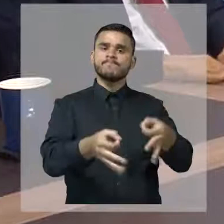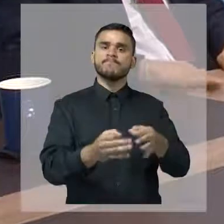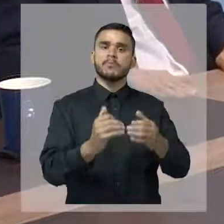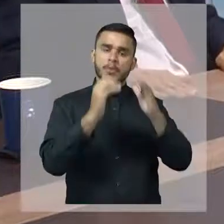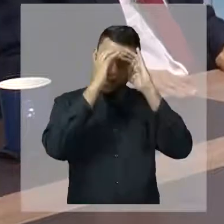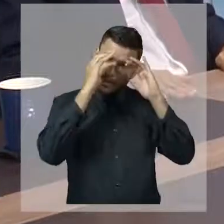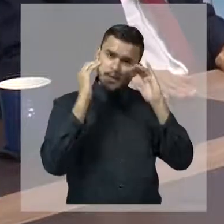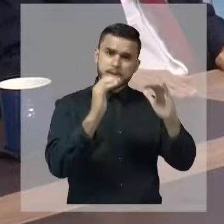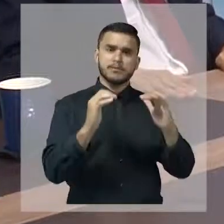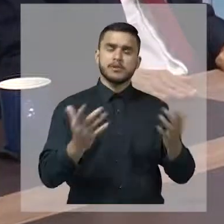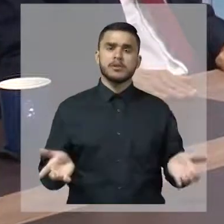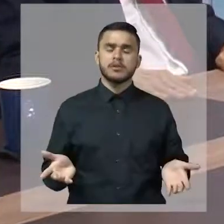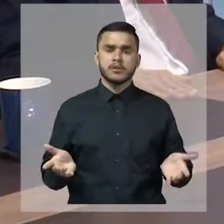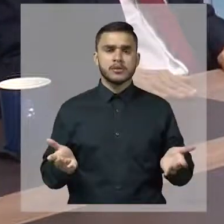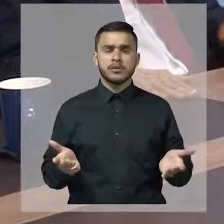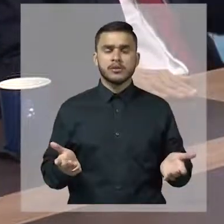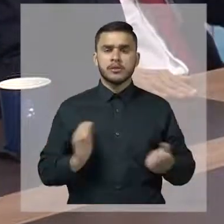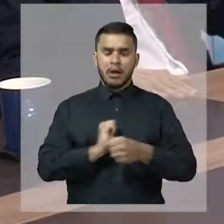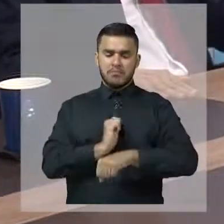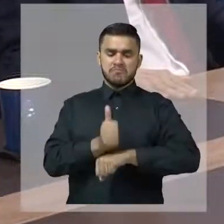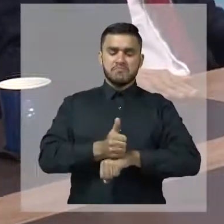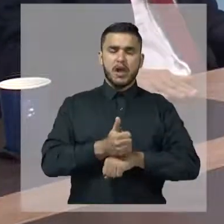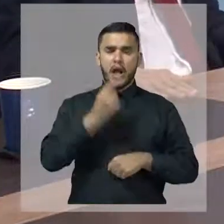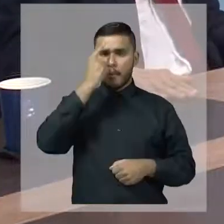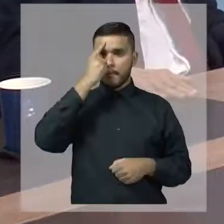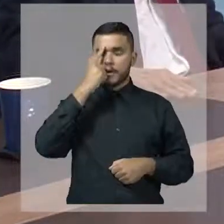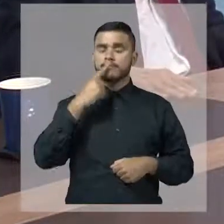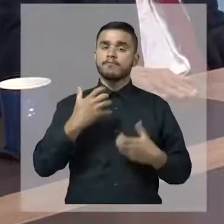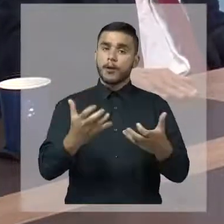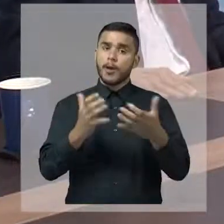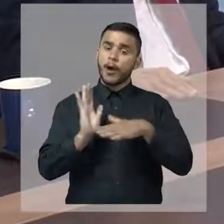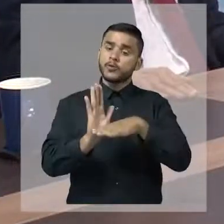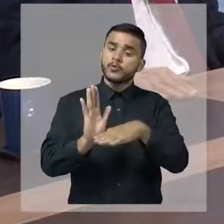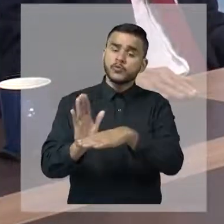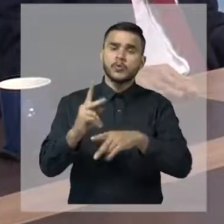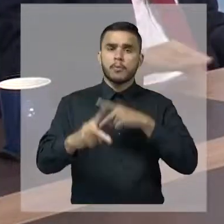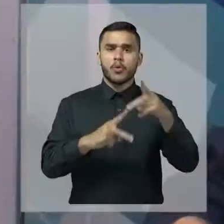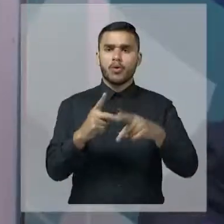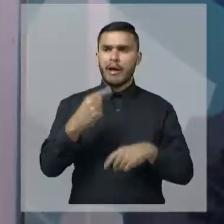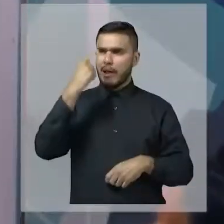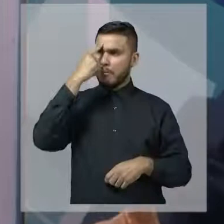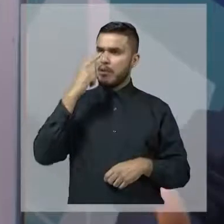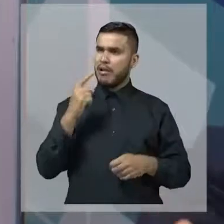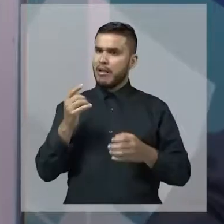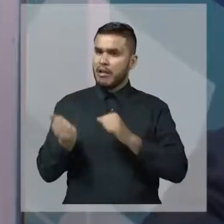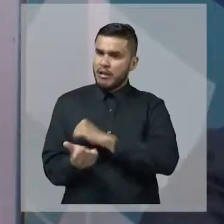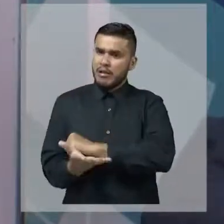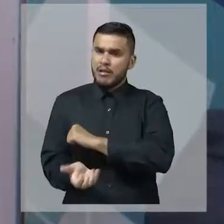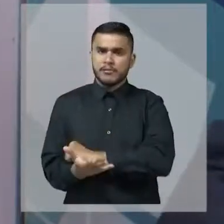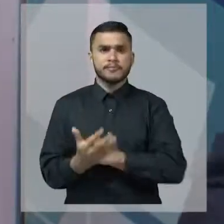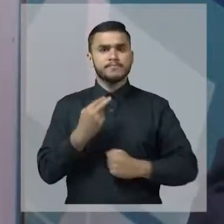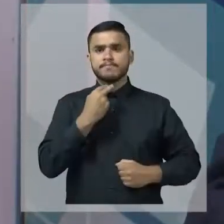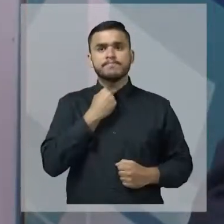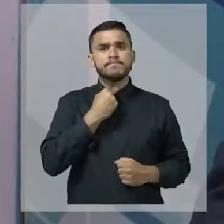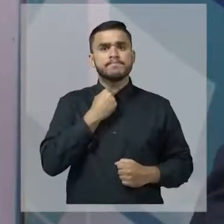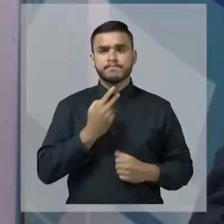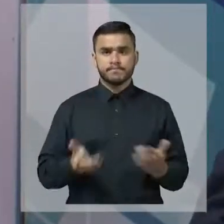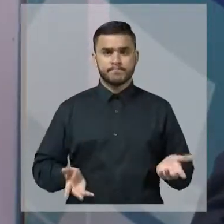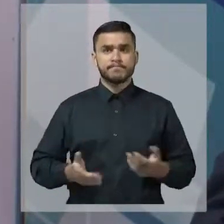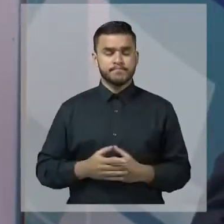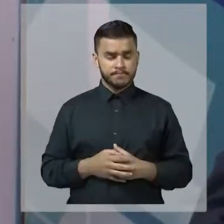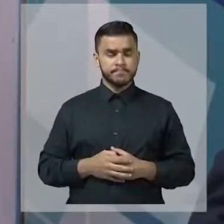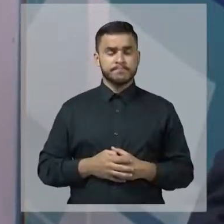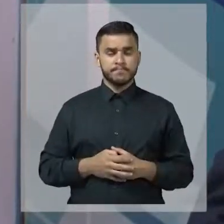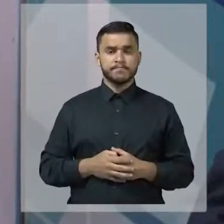A neutralização da operação, prestigiando em última análise aqueles que exercitam o poder em detrimento da coletividade.